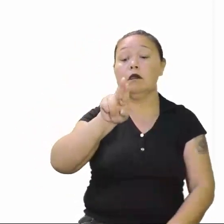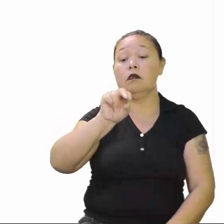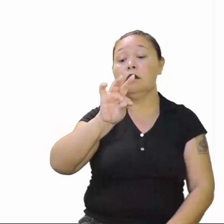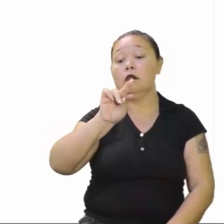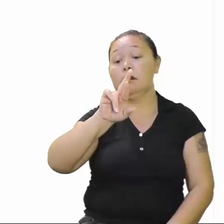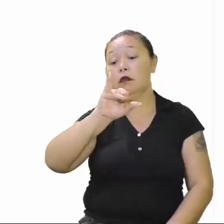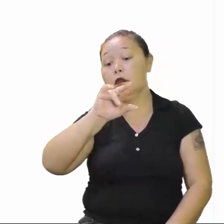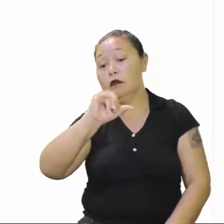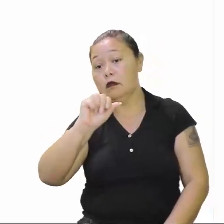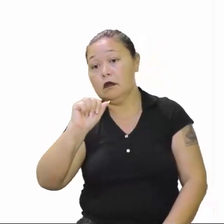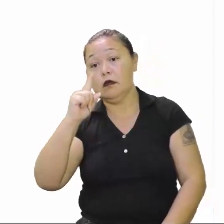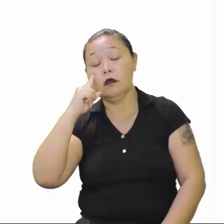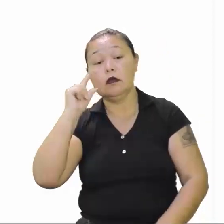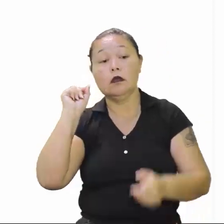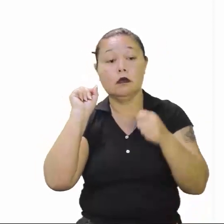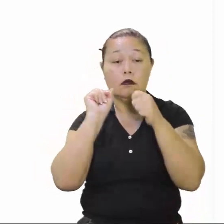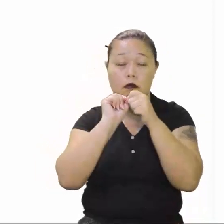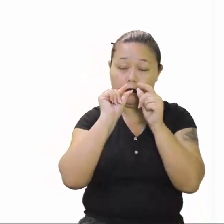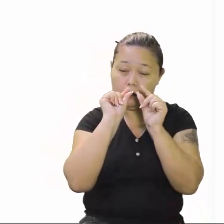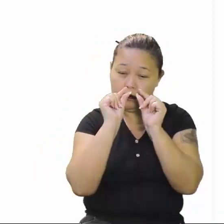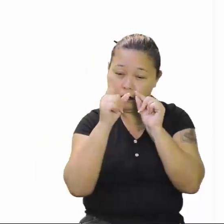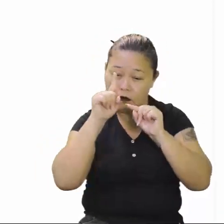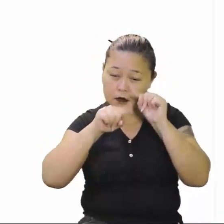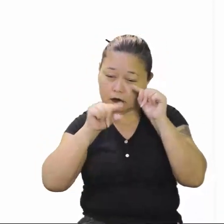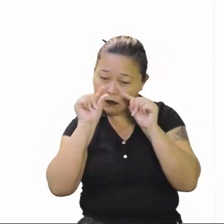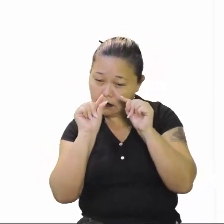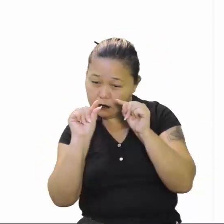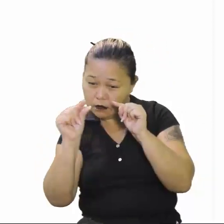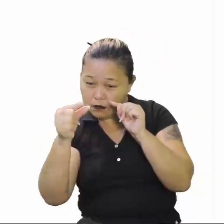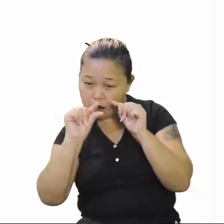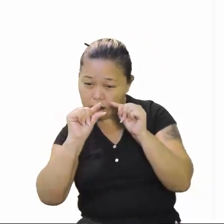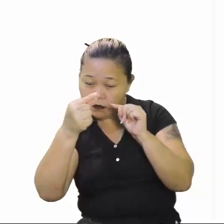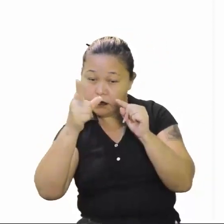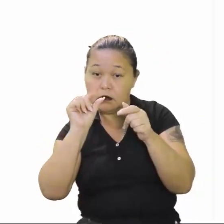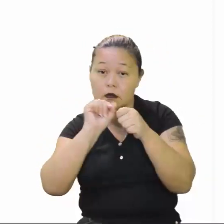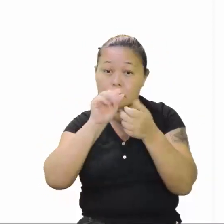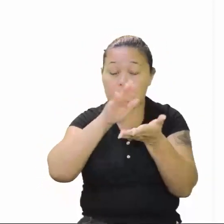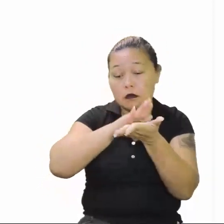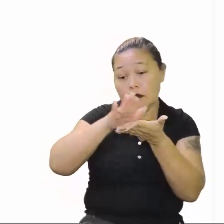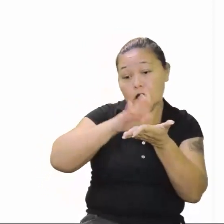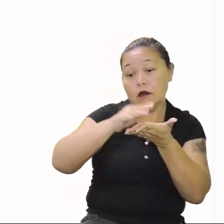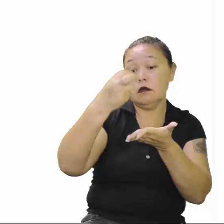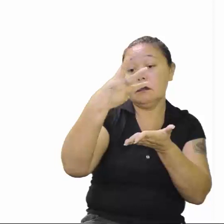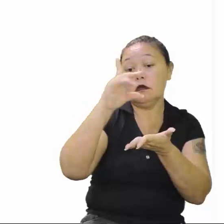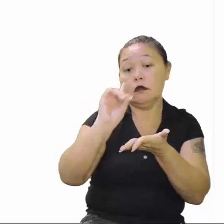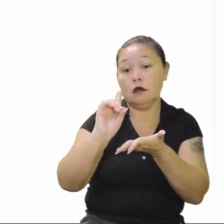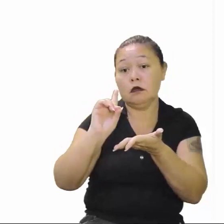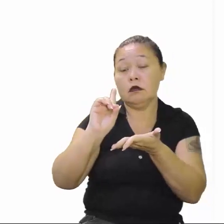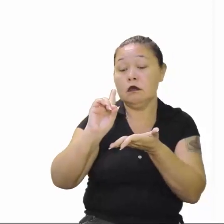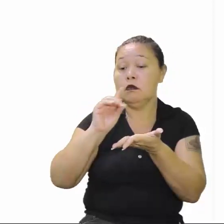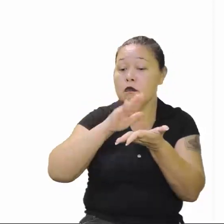produziram miniaturas de objetos em impressoras 3D de alta